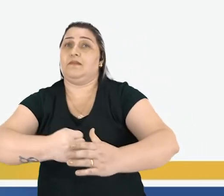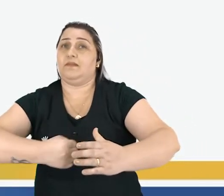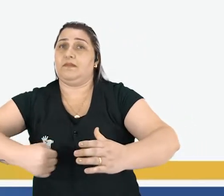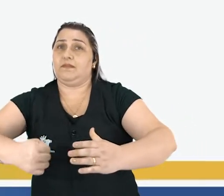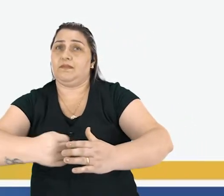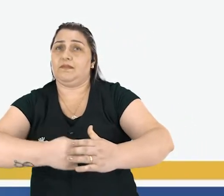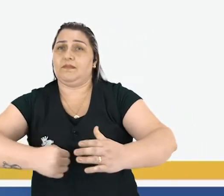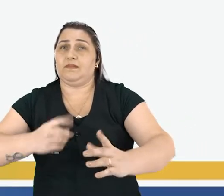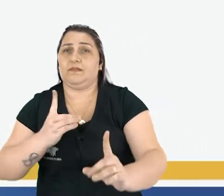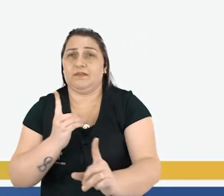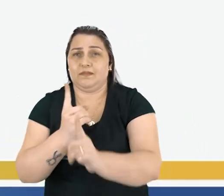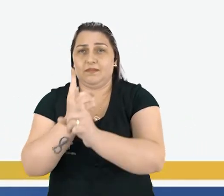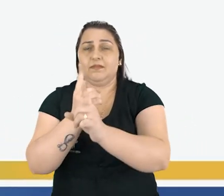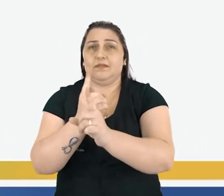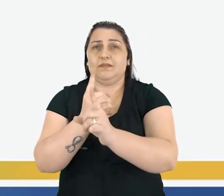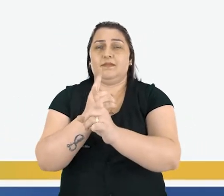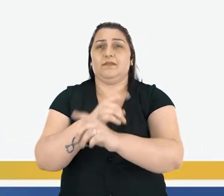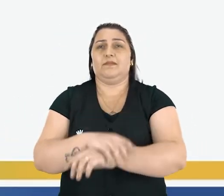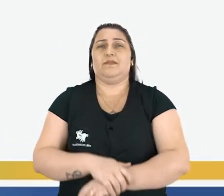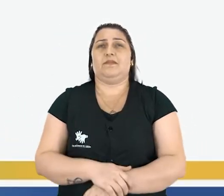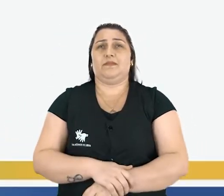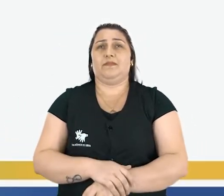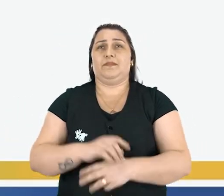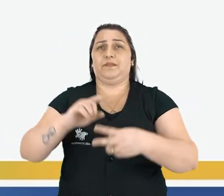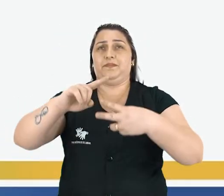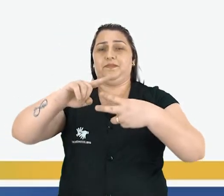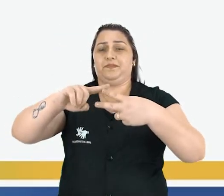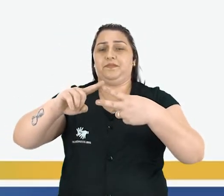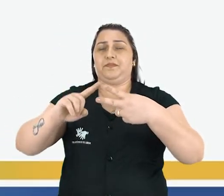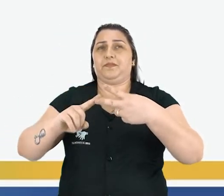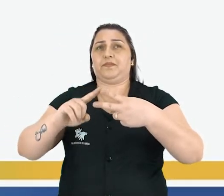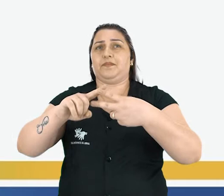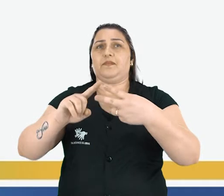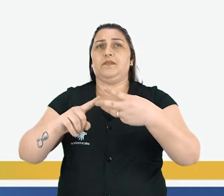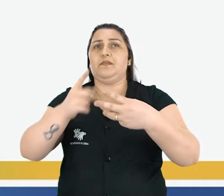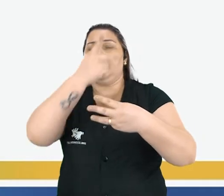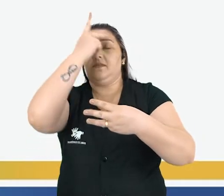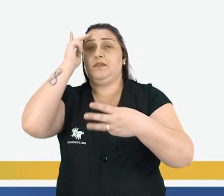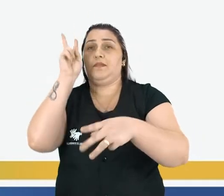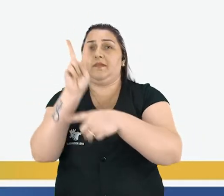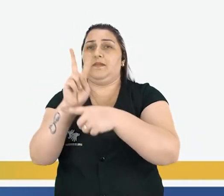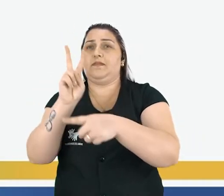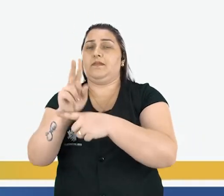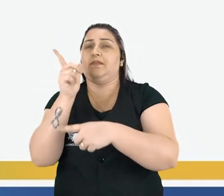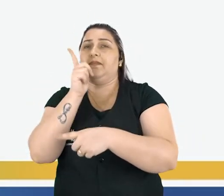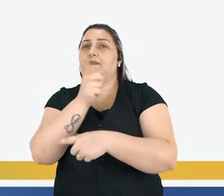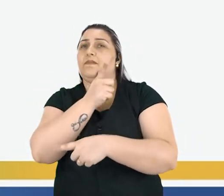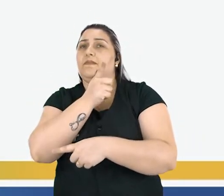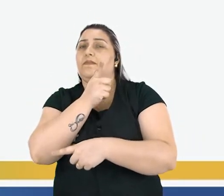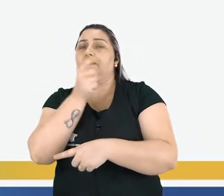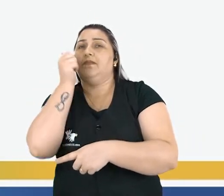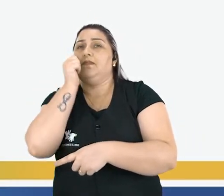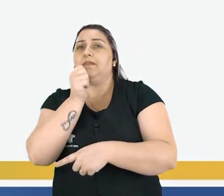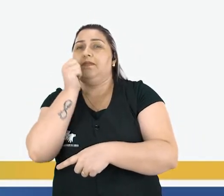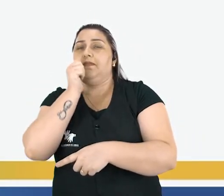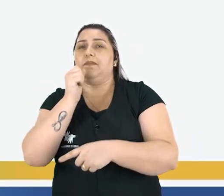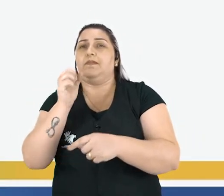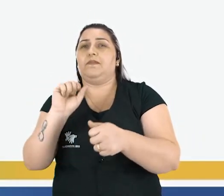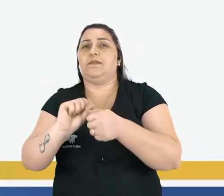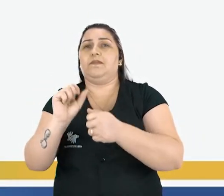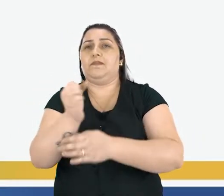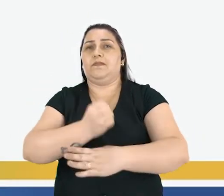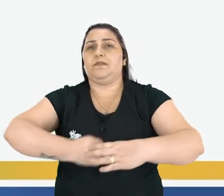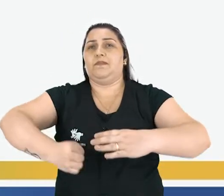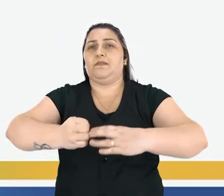cantina vocês conseguirem identificar tem duas pessoas ali cuidando do lanche da escola são as merendeiras na